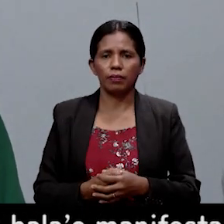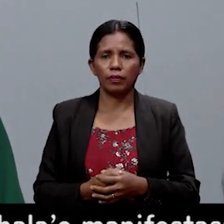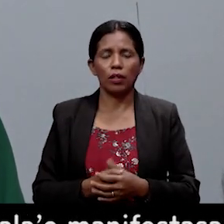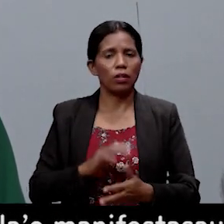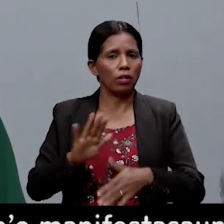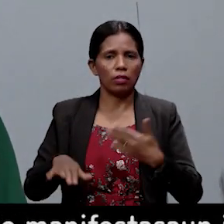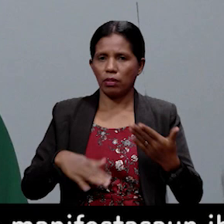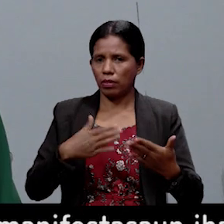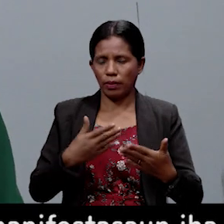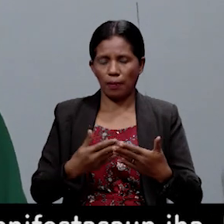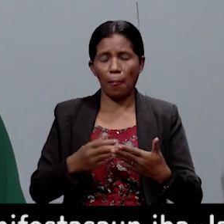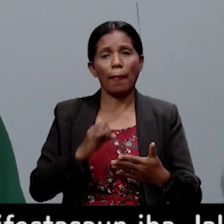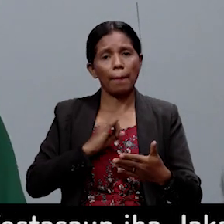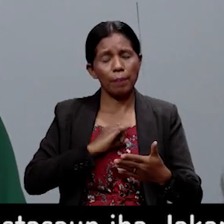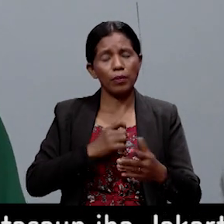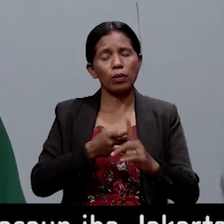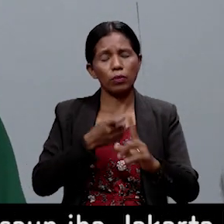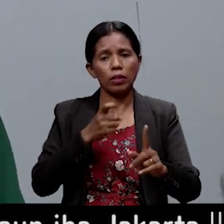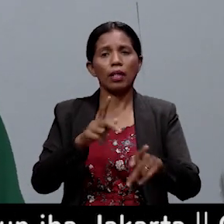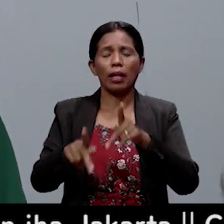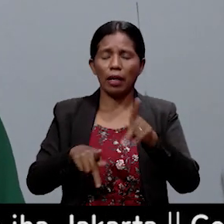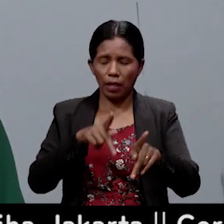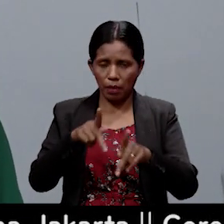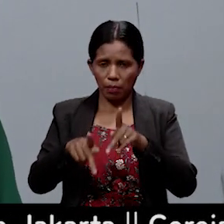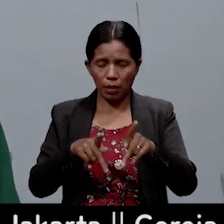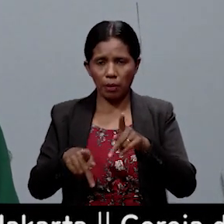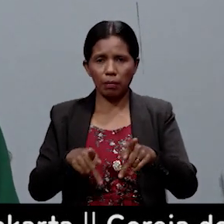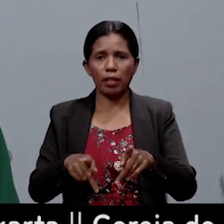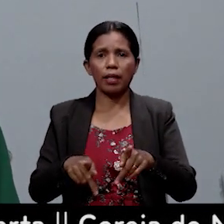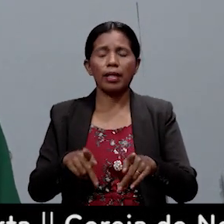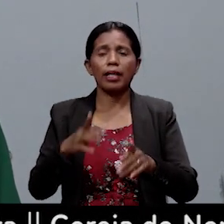Hototu, hau husi povo ki, to presidente república.